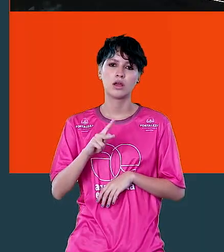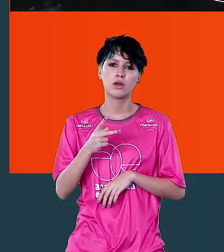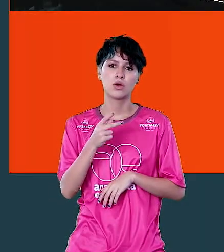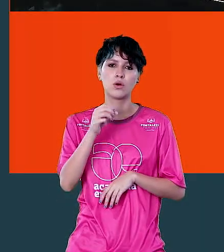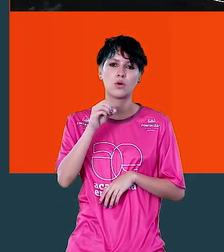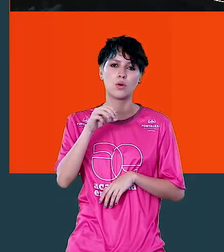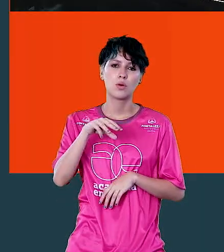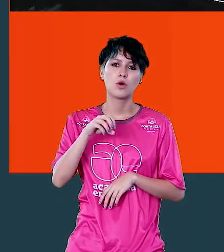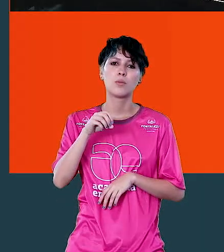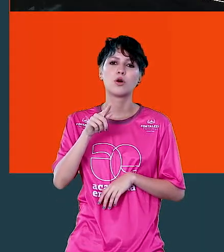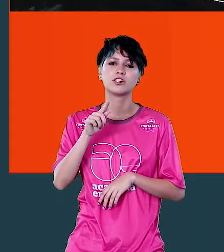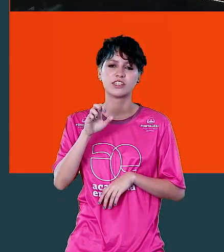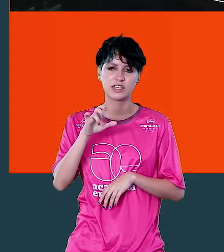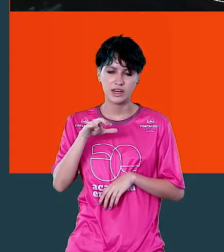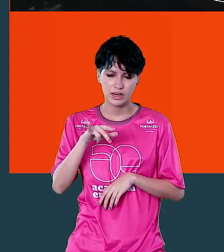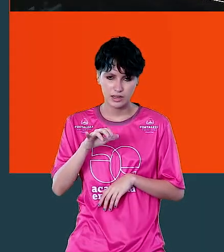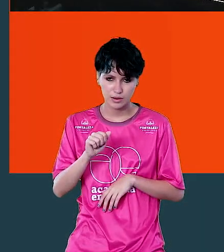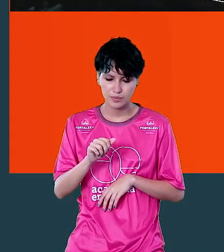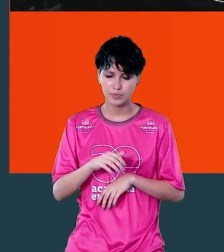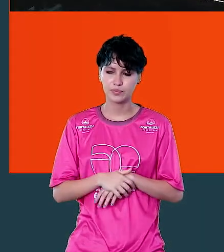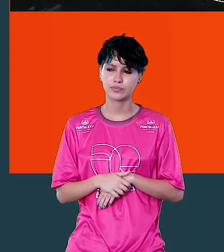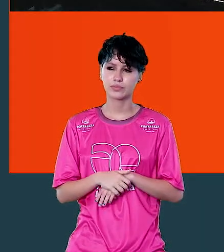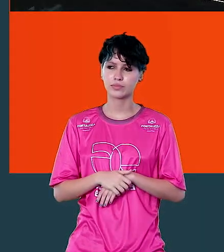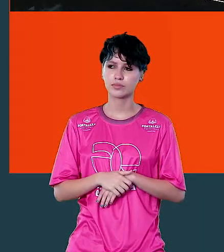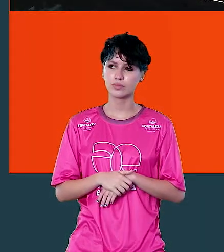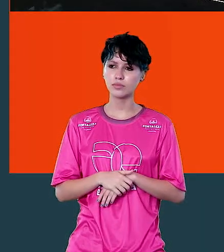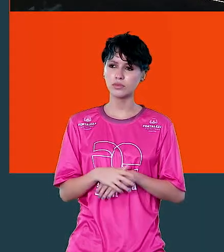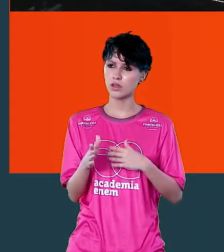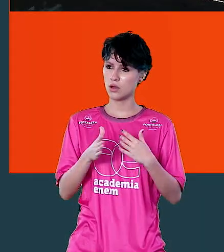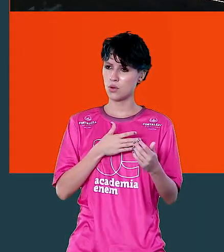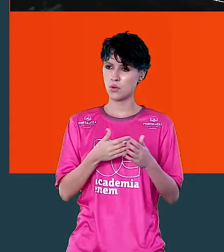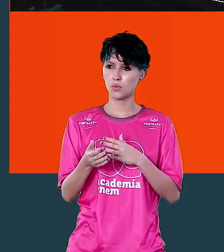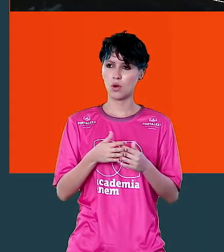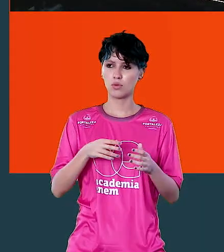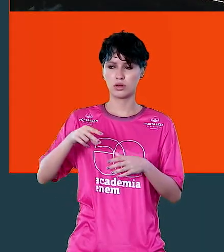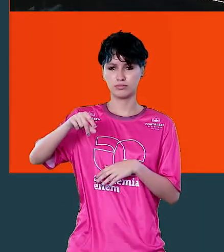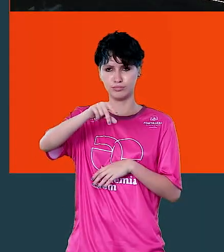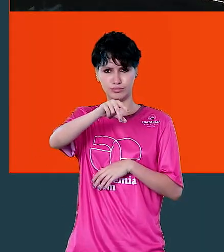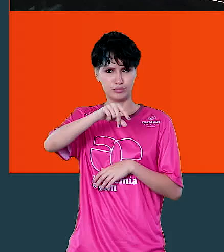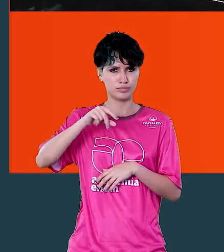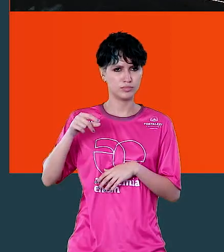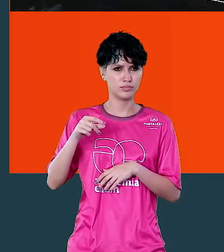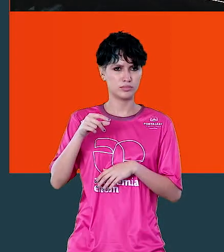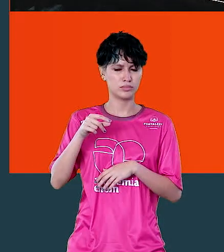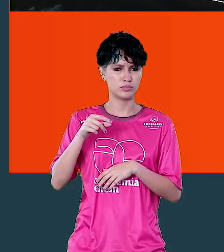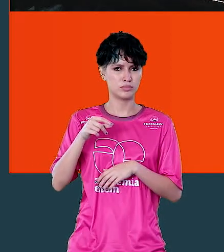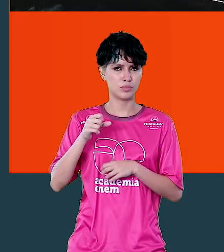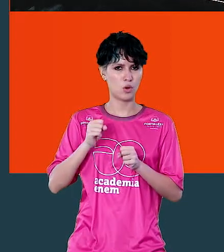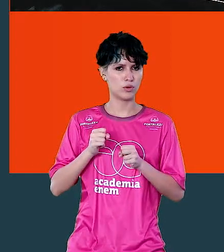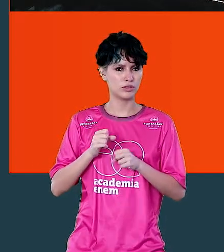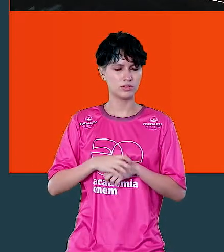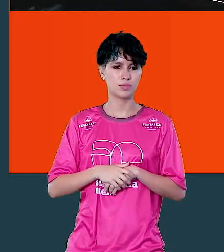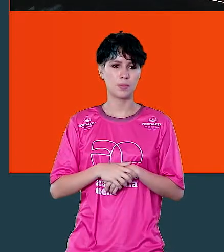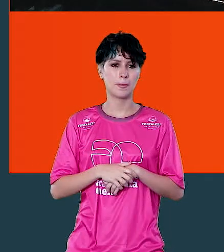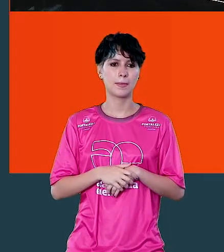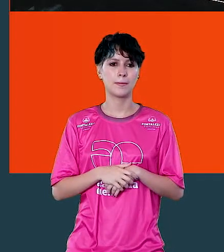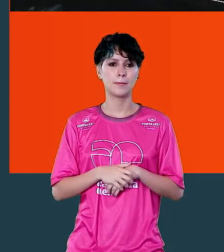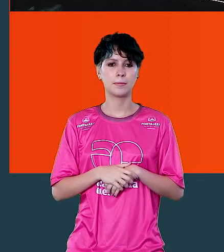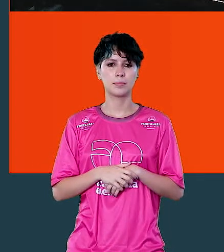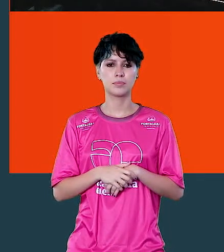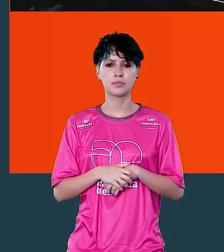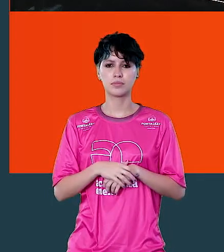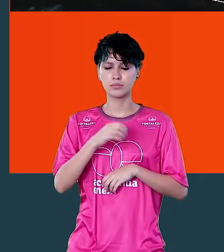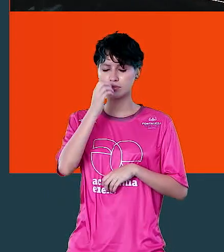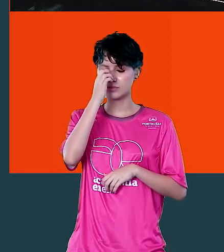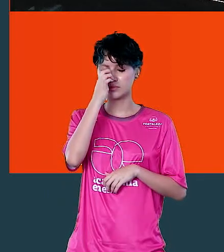Homogênea. Mas presta atenção. Qualquer quantidade de sal que eu coloco na água vai ser homogêneo? Não.